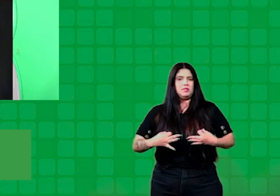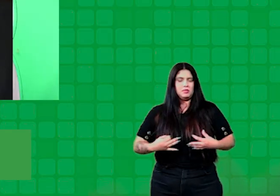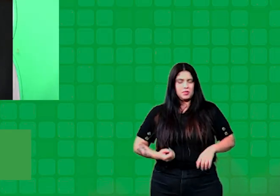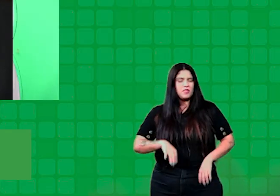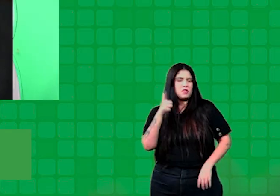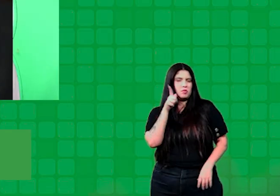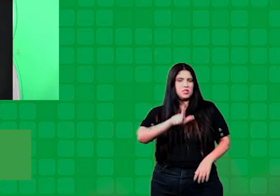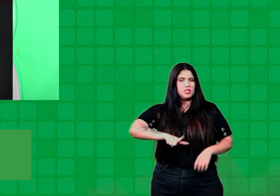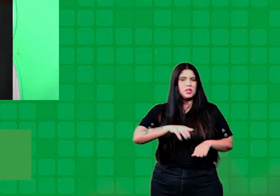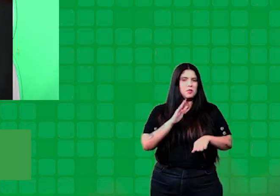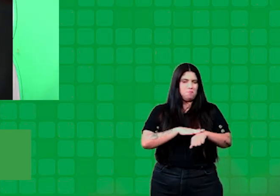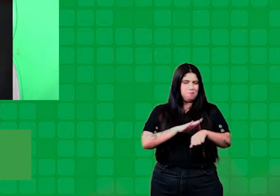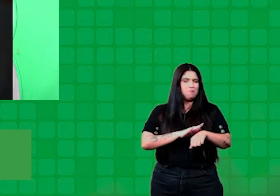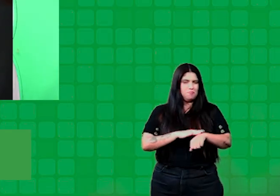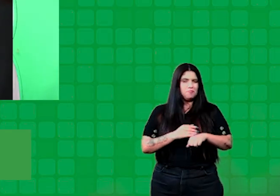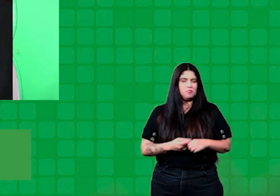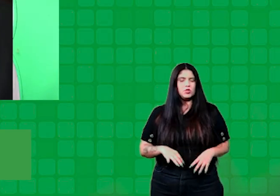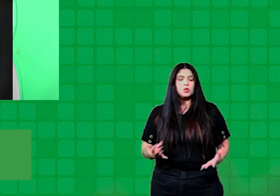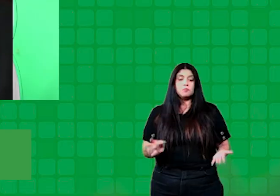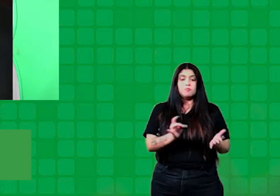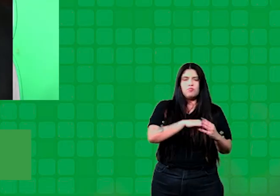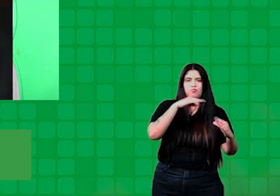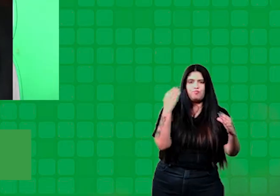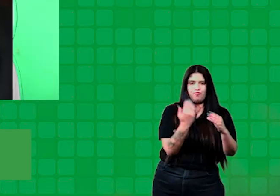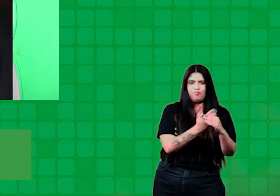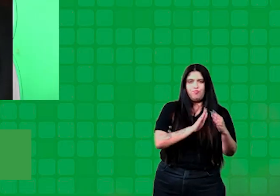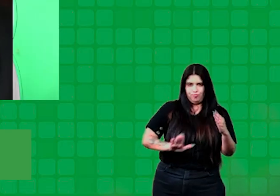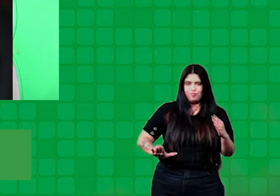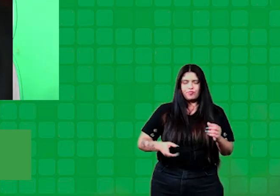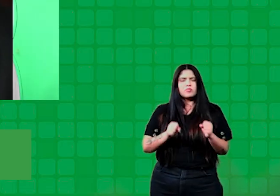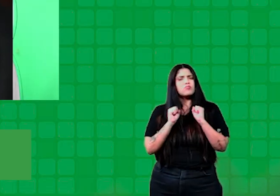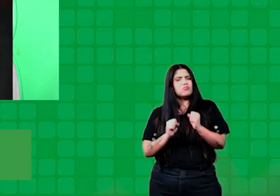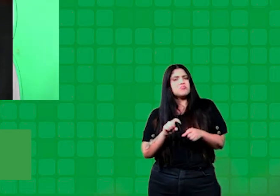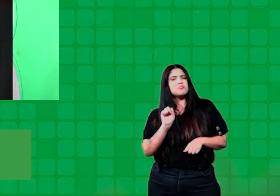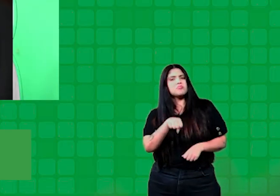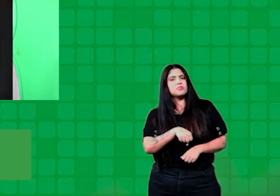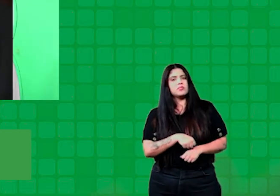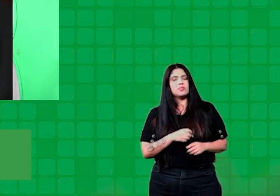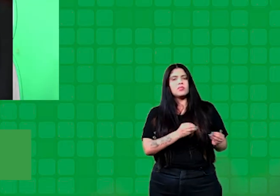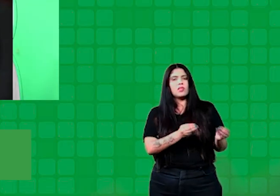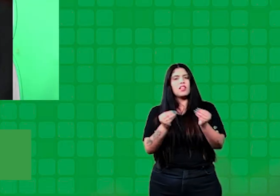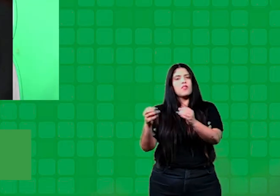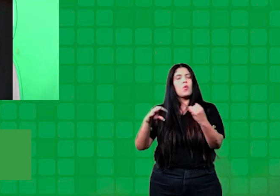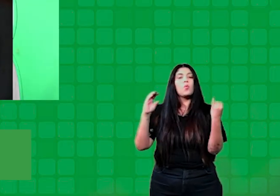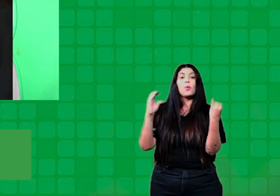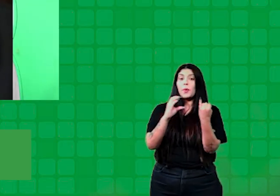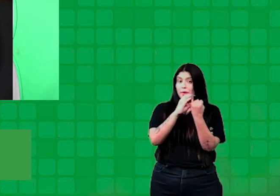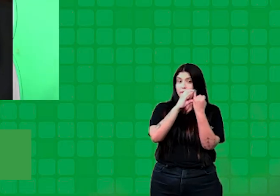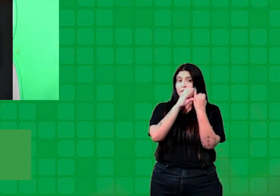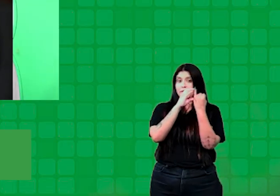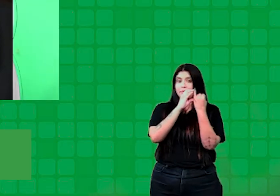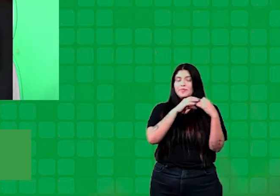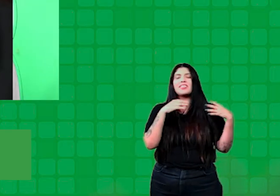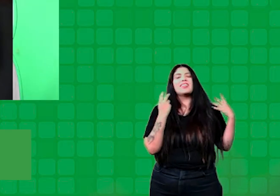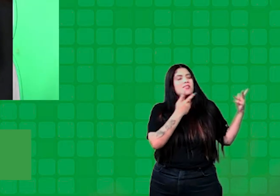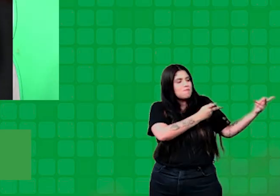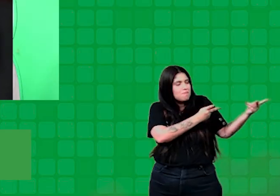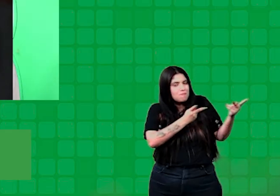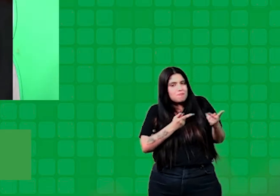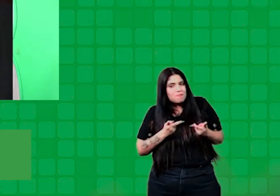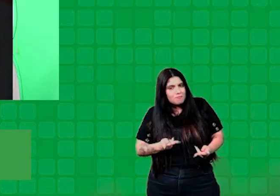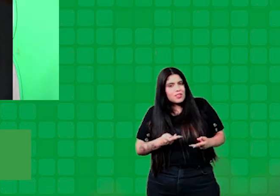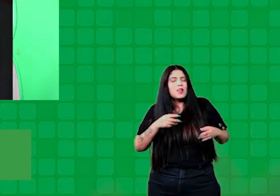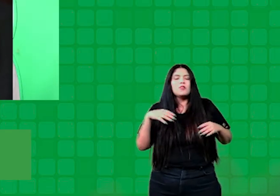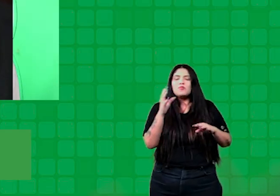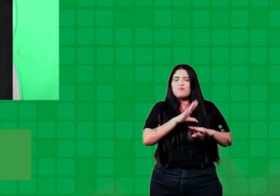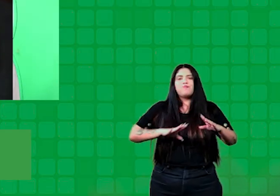gente homologar essa resolução e poder, sim, levar o Conecta IFE e convidar já todas as conselheiras e